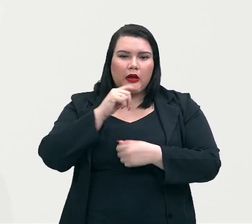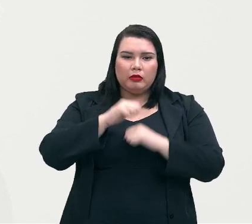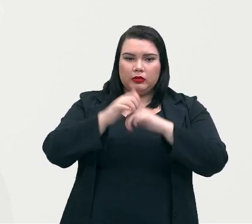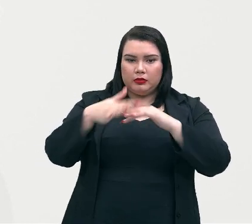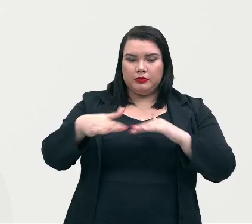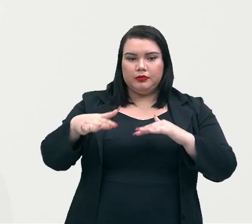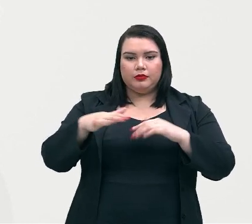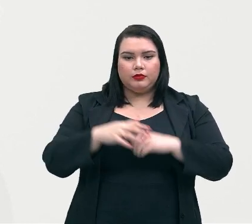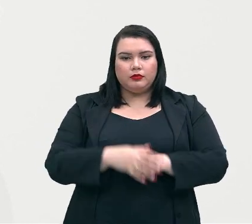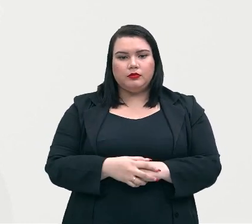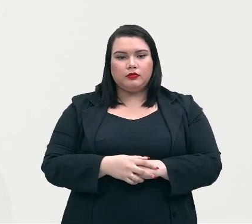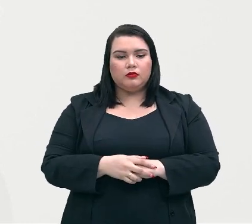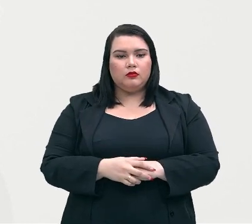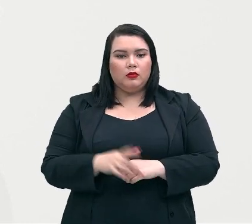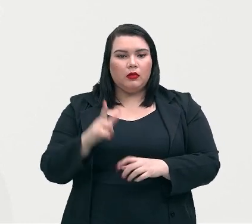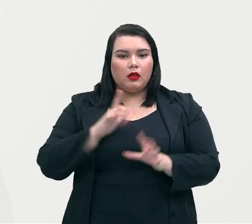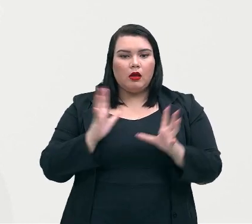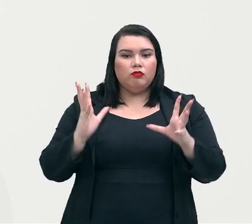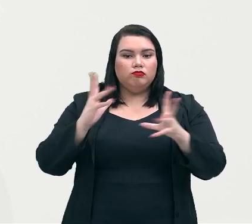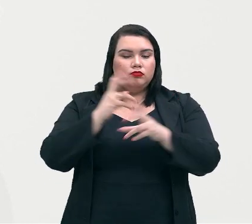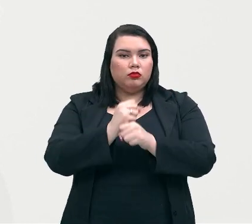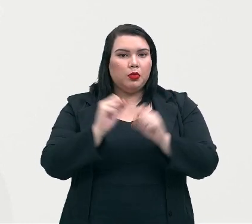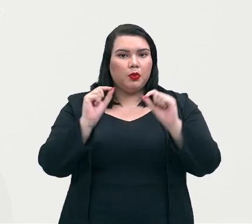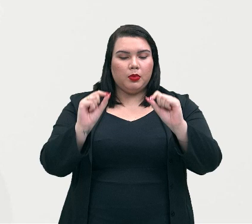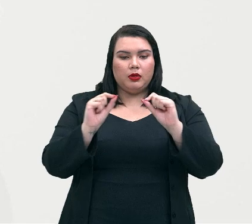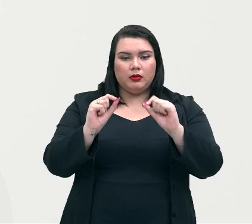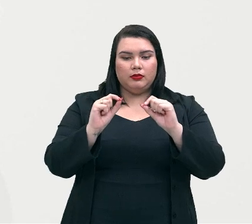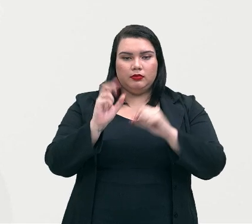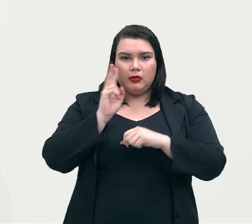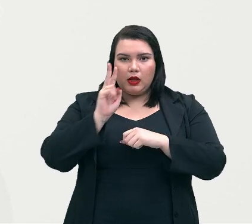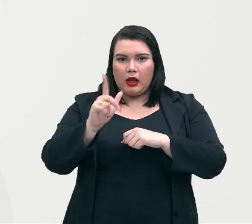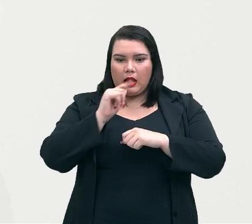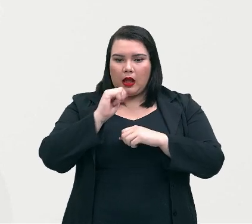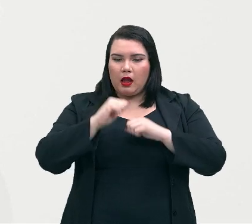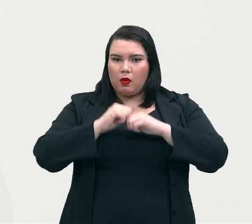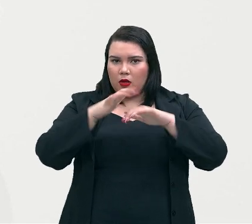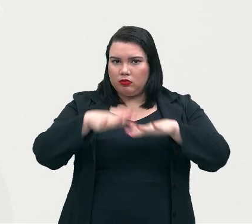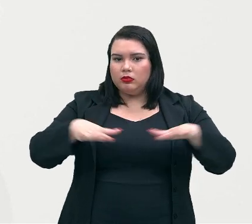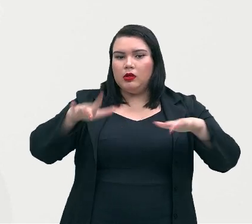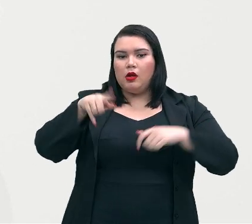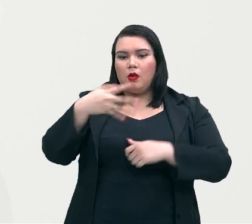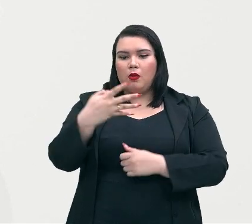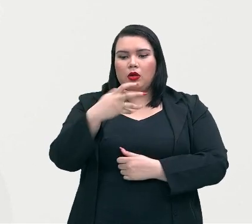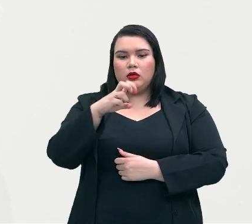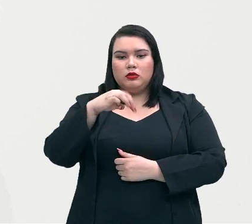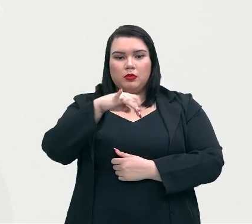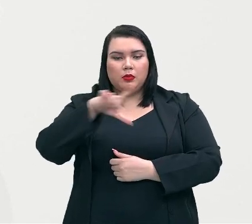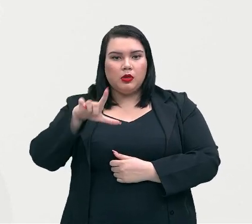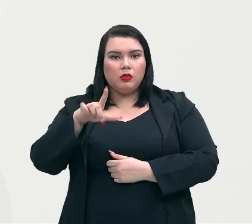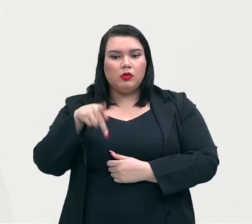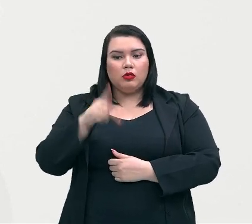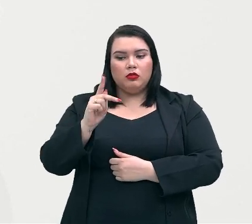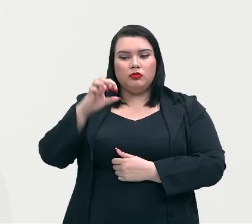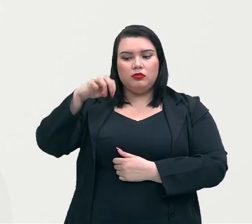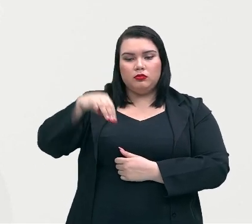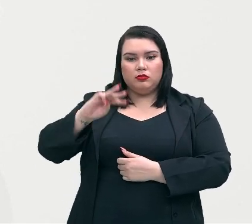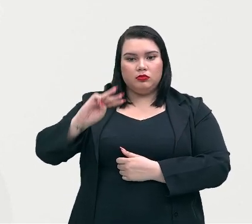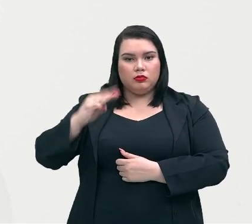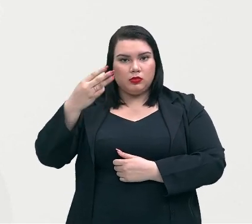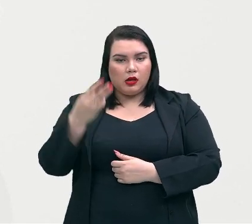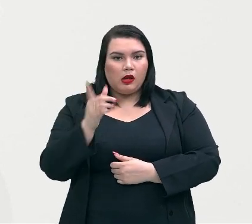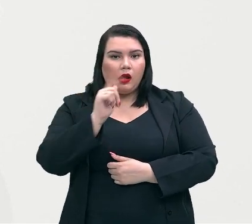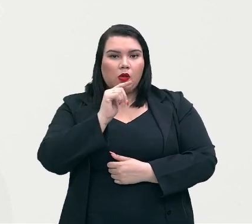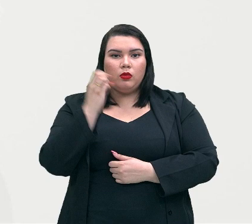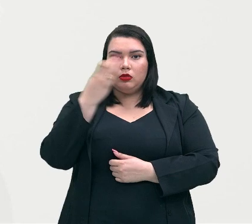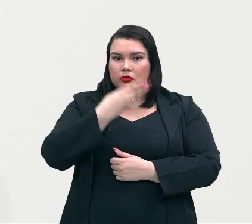ali. As reservas hídricas que a gente observa do Guarani vai estar em torno de 45 mil quilômetros cúbicos